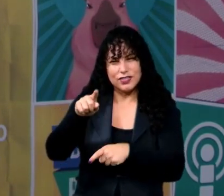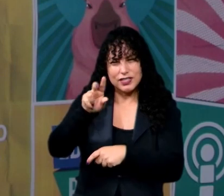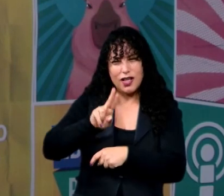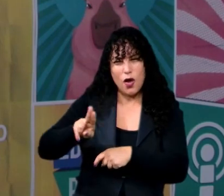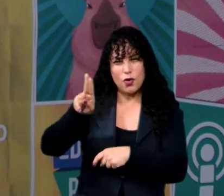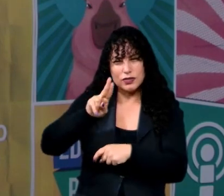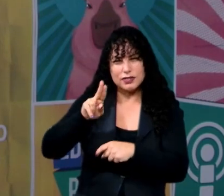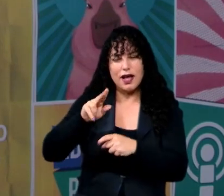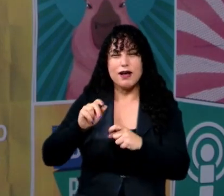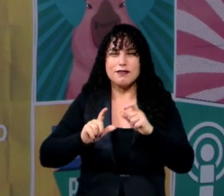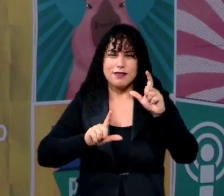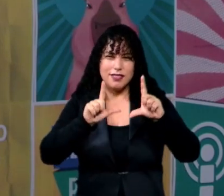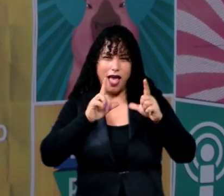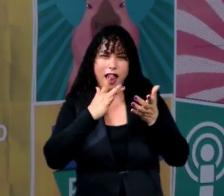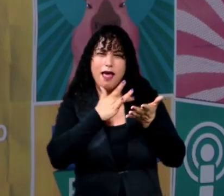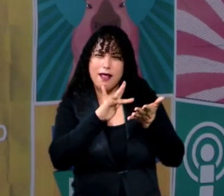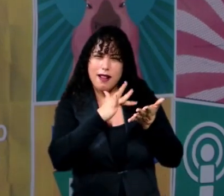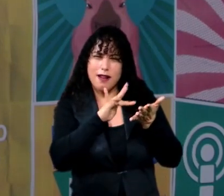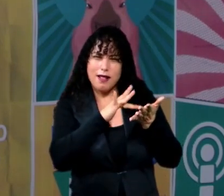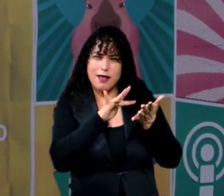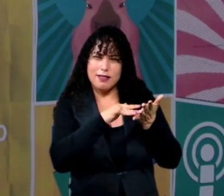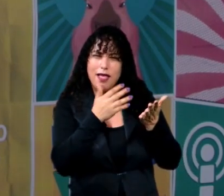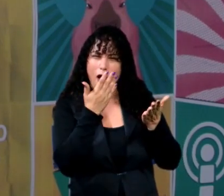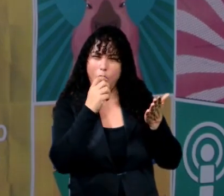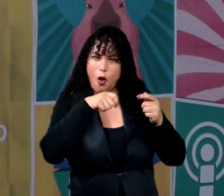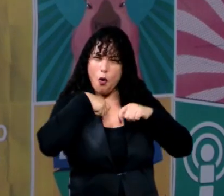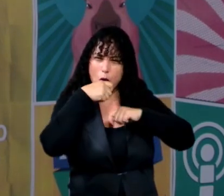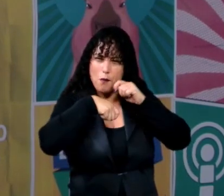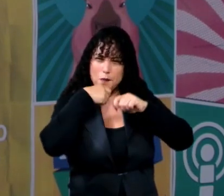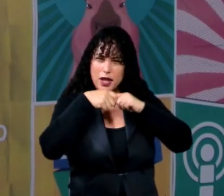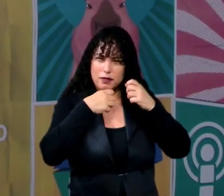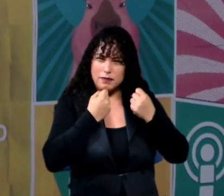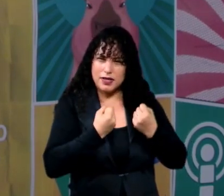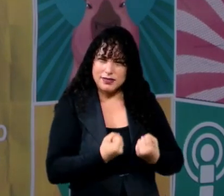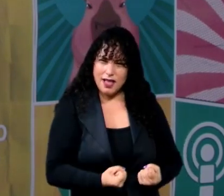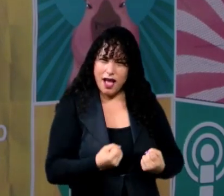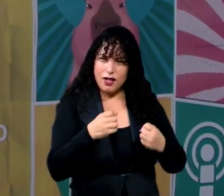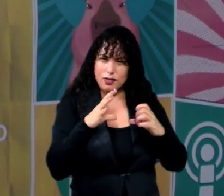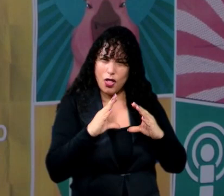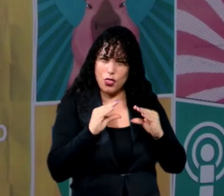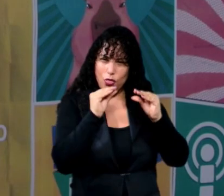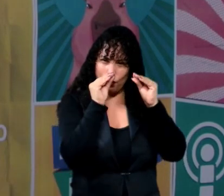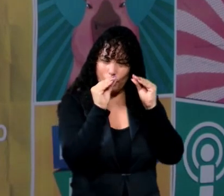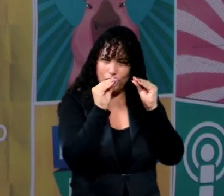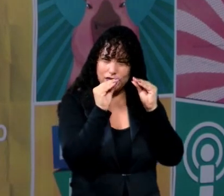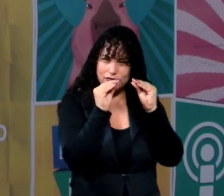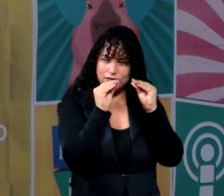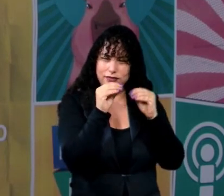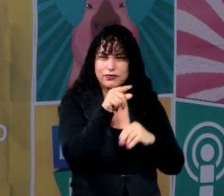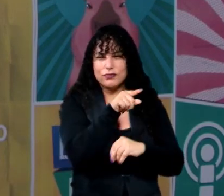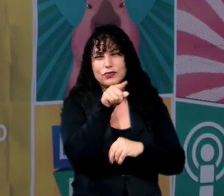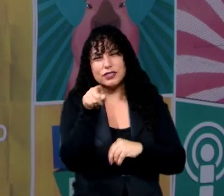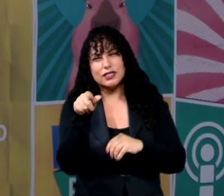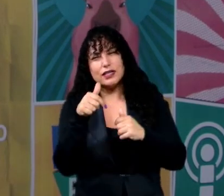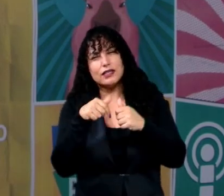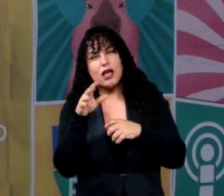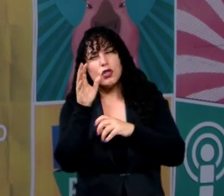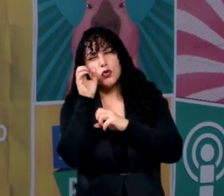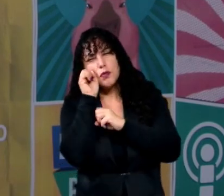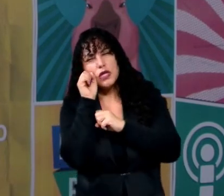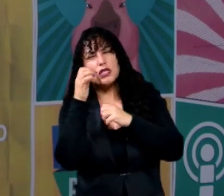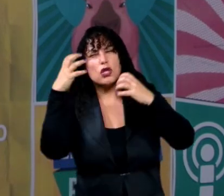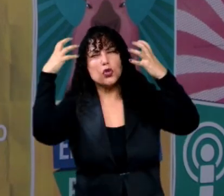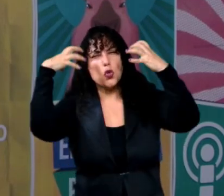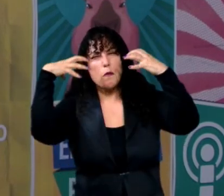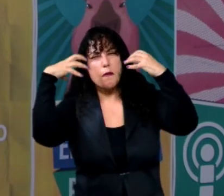muita tela? Você está comendo comida pesada à noite? E você está indo dormir sem tomar